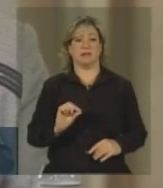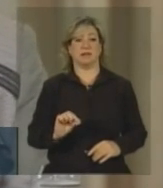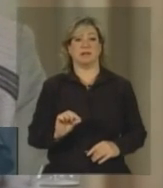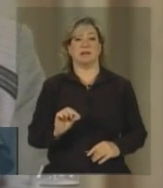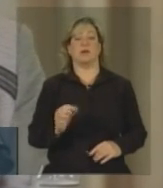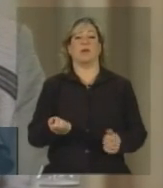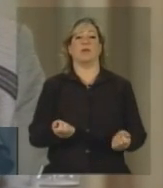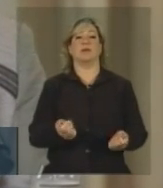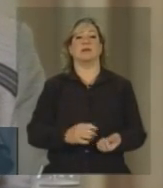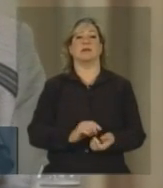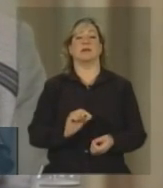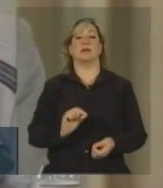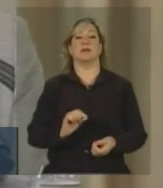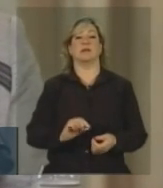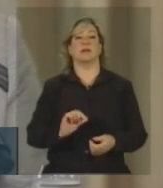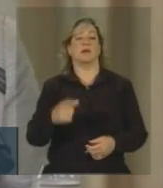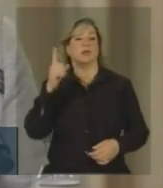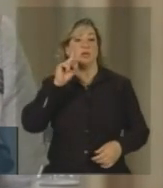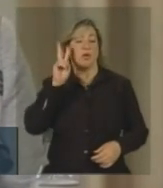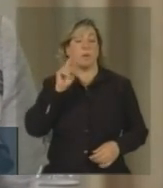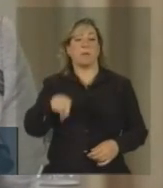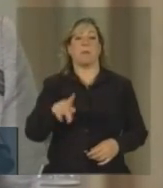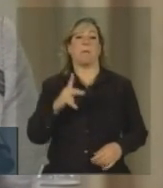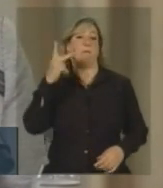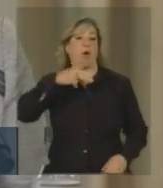de políticas recessivas.